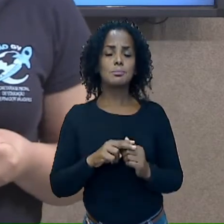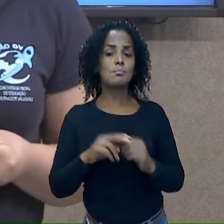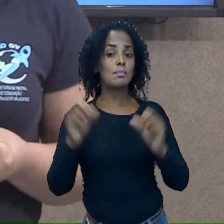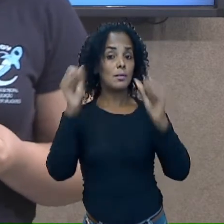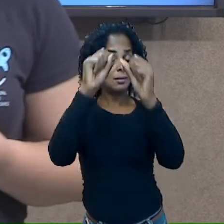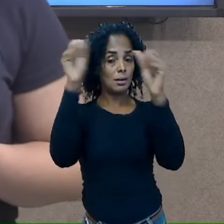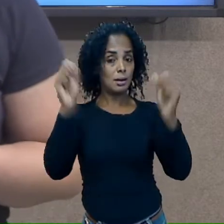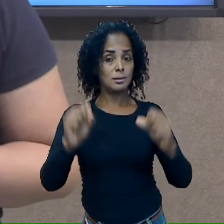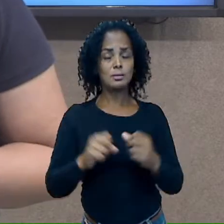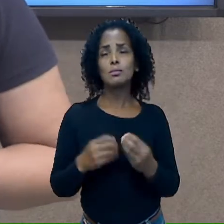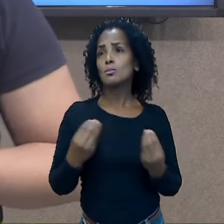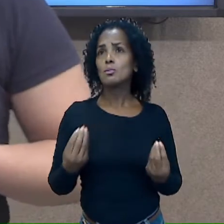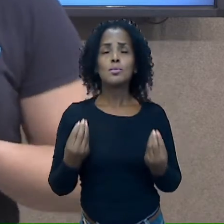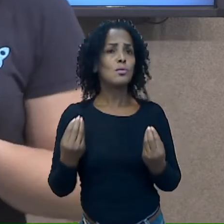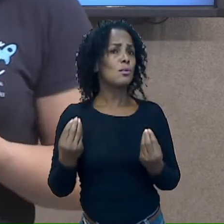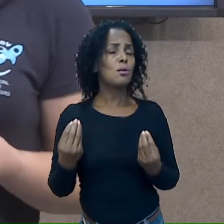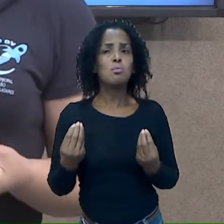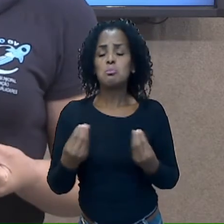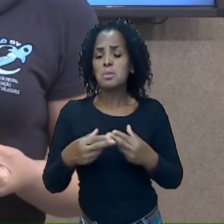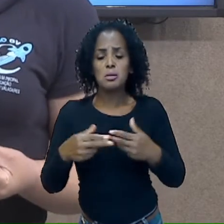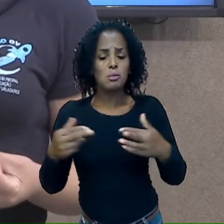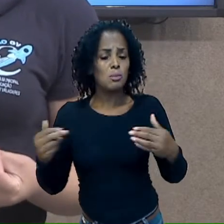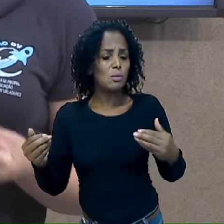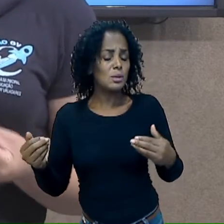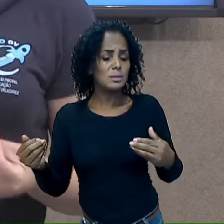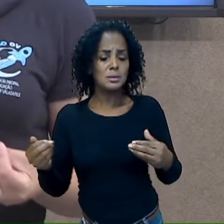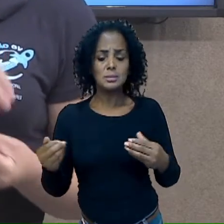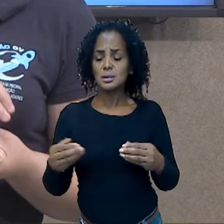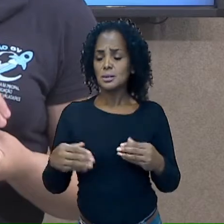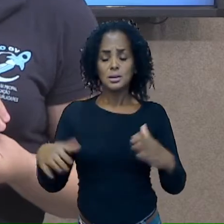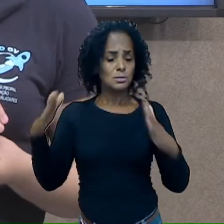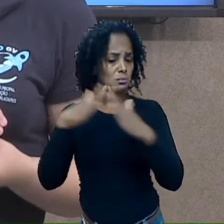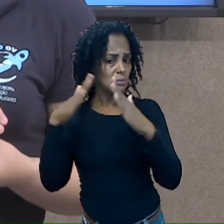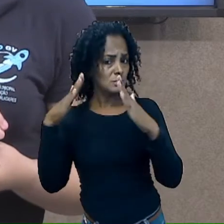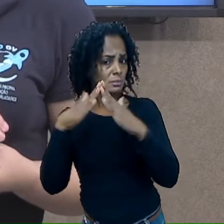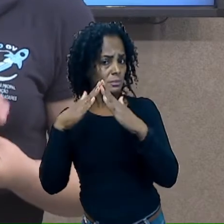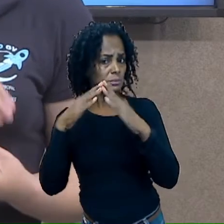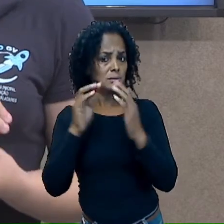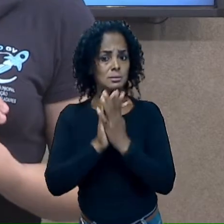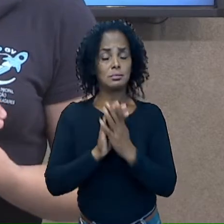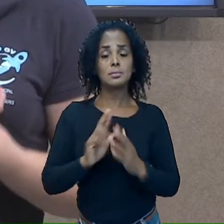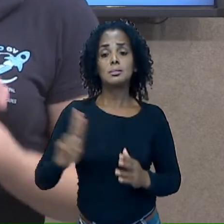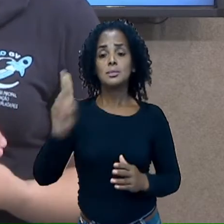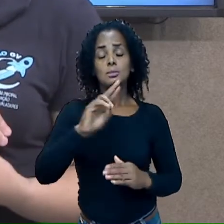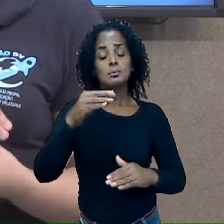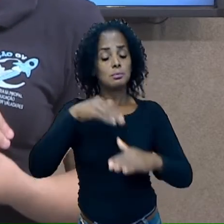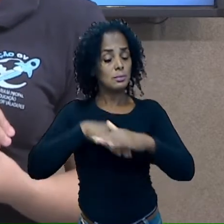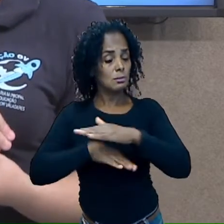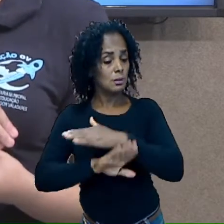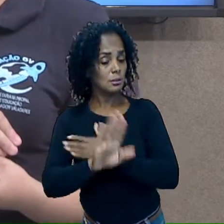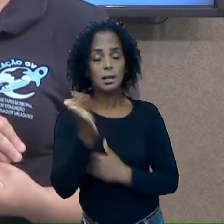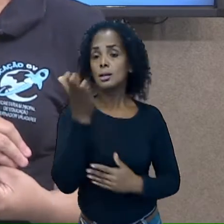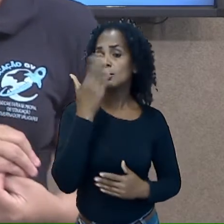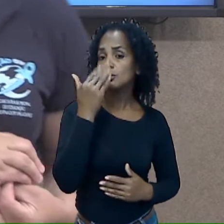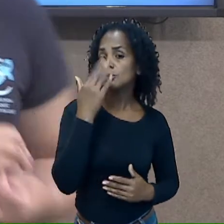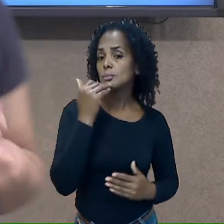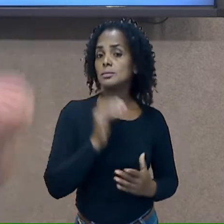deles como instrumentos para dentro da sua oca ali, da sua casa, e usam para guardar